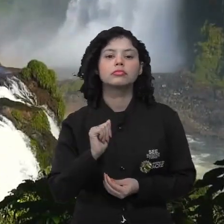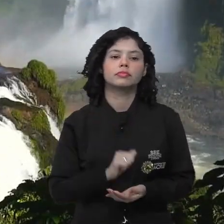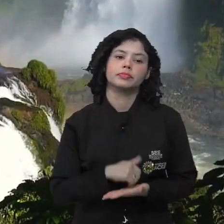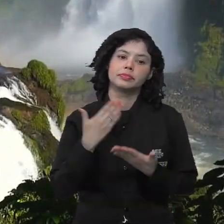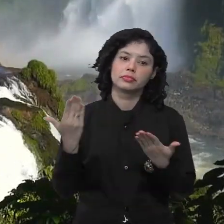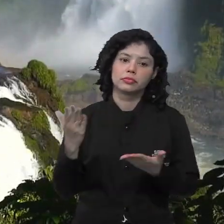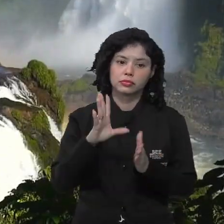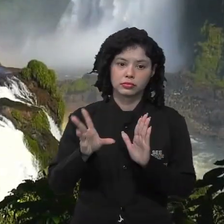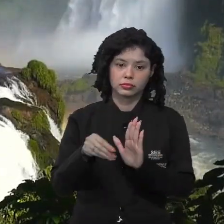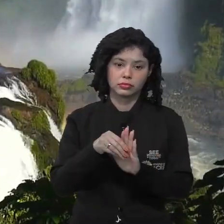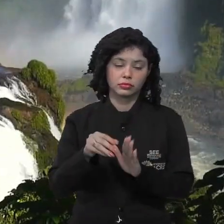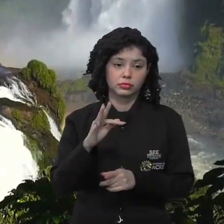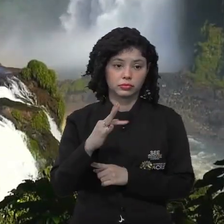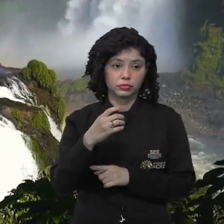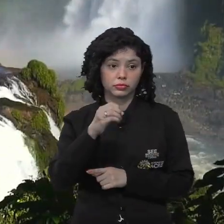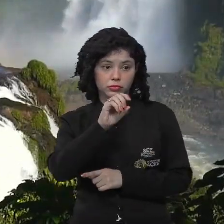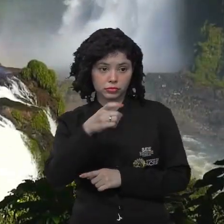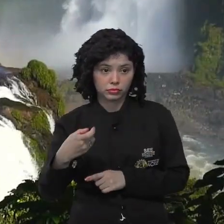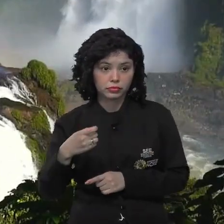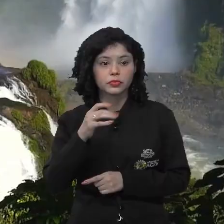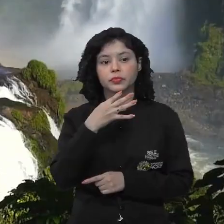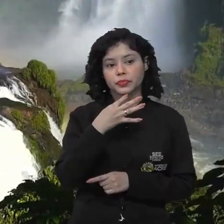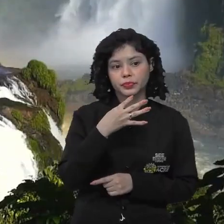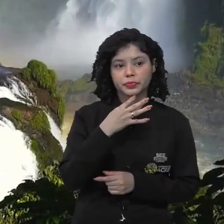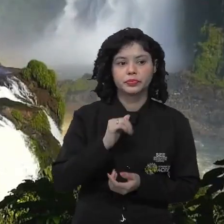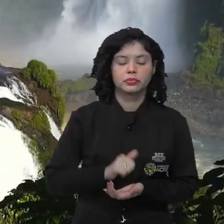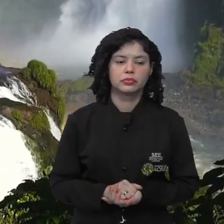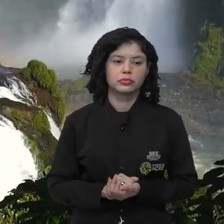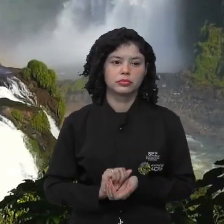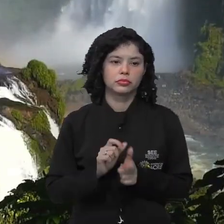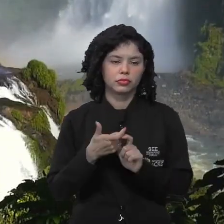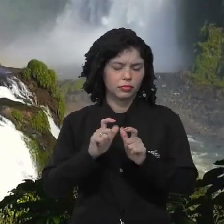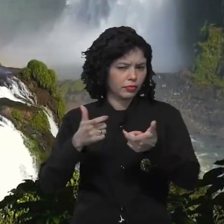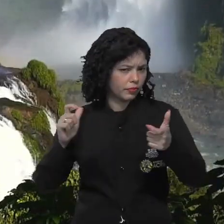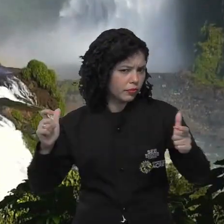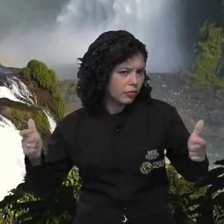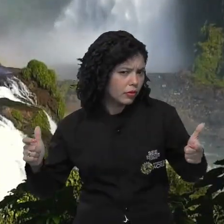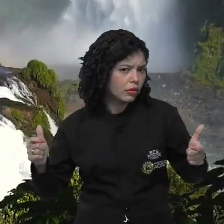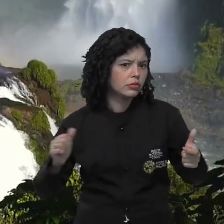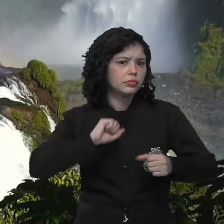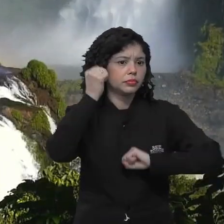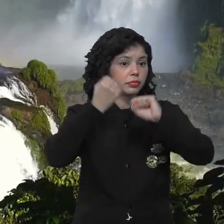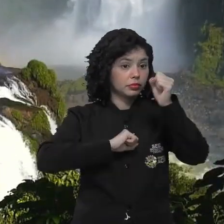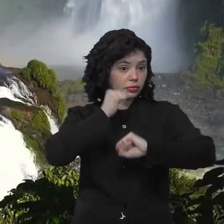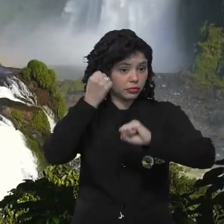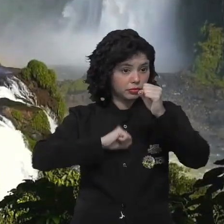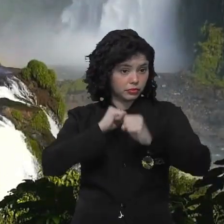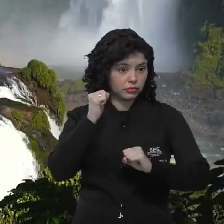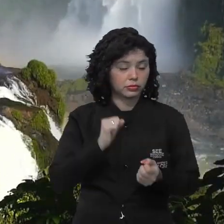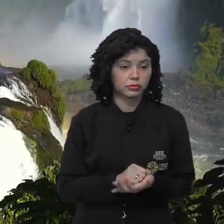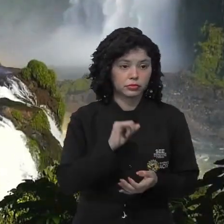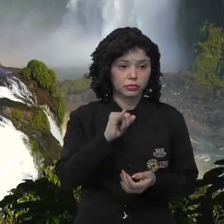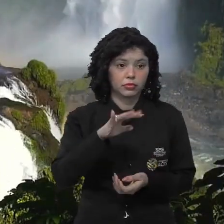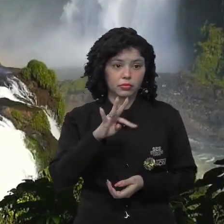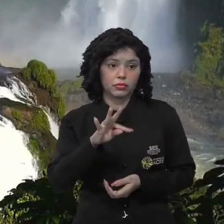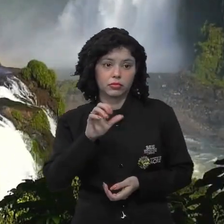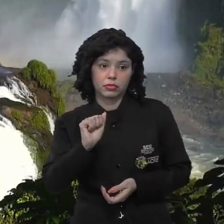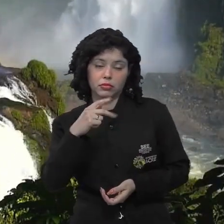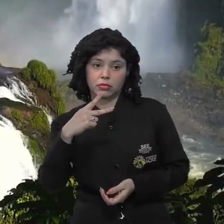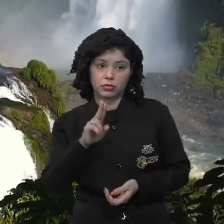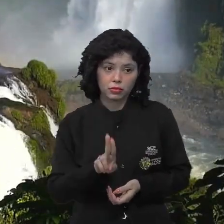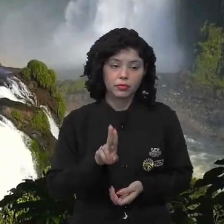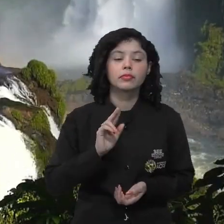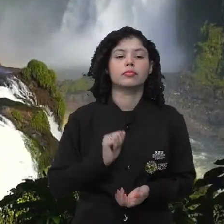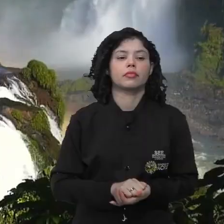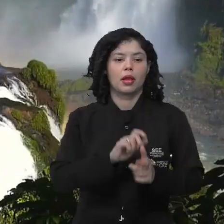Então fica lá em Foz e ela é super conhecida, né? Porque ele vai ter ali a usina de Itaipu, né? Então ela é a